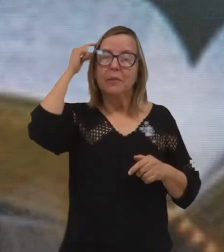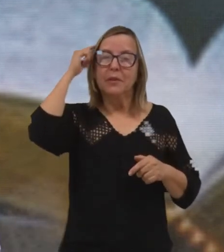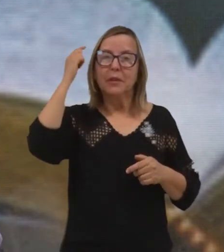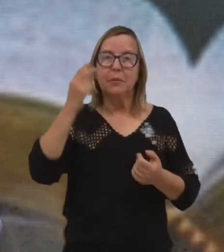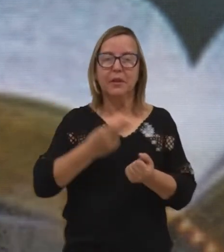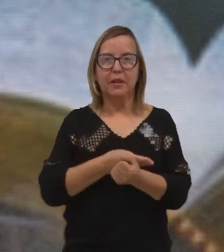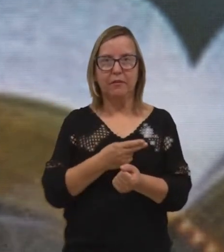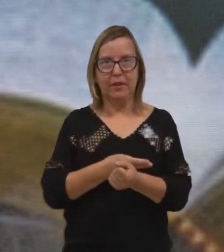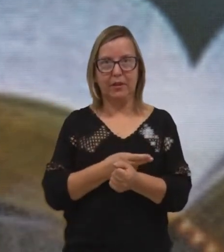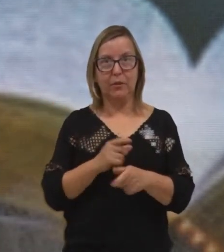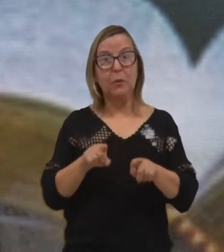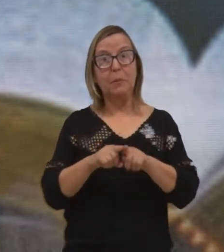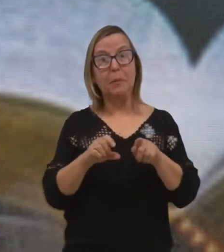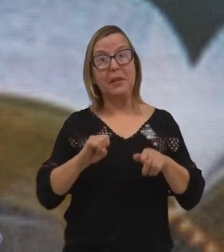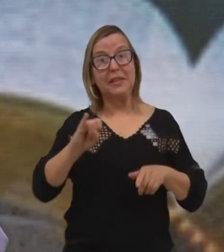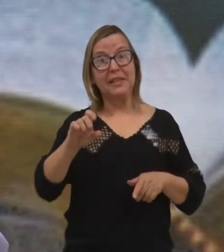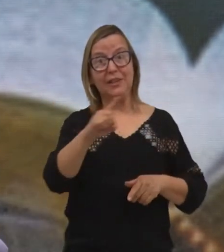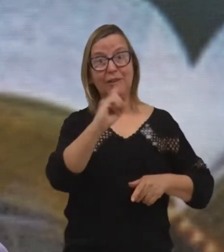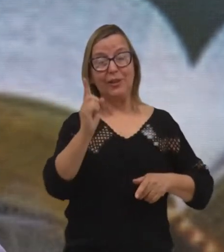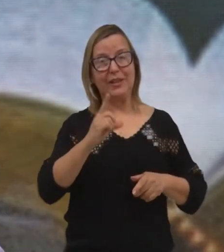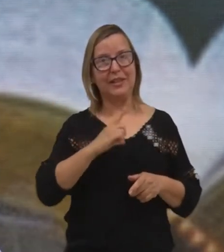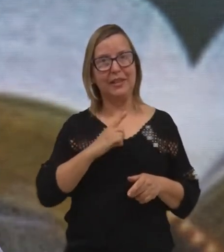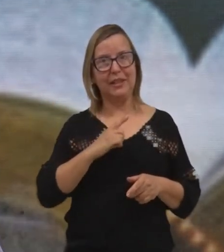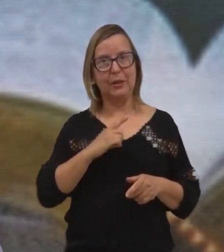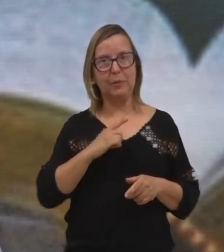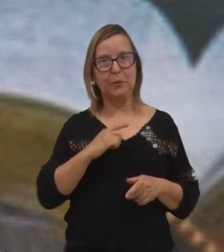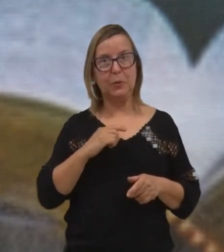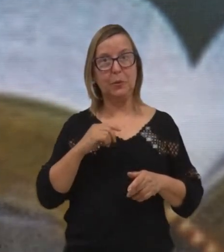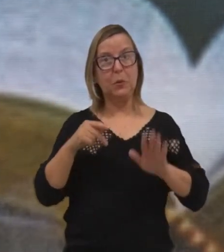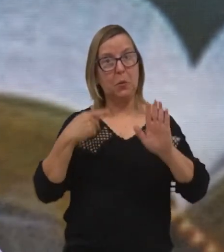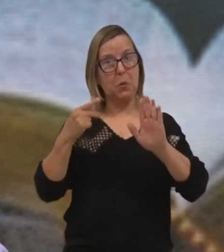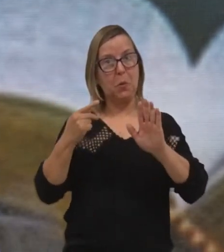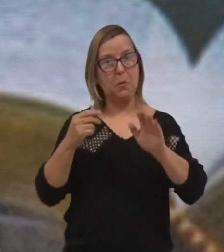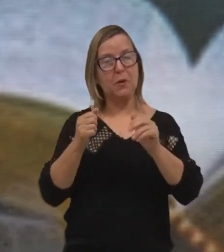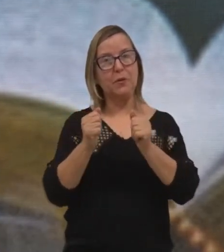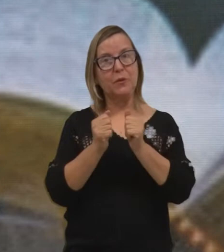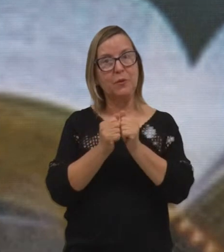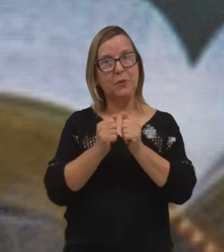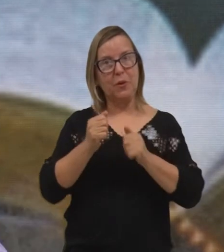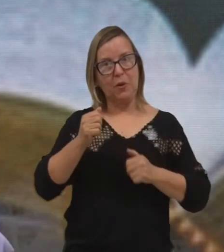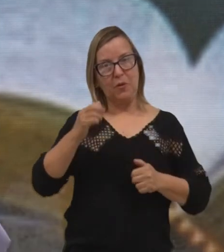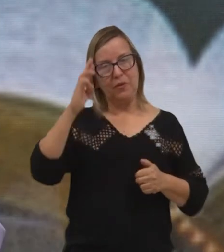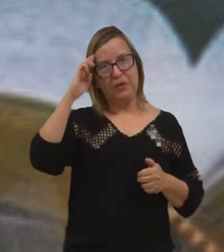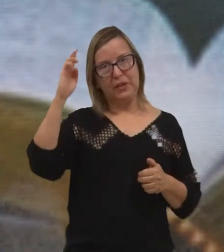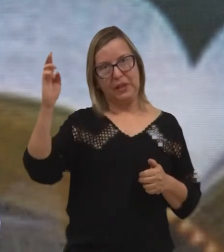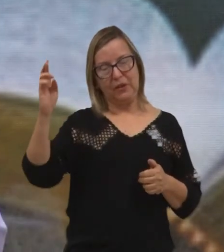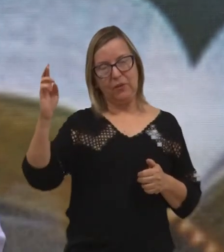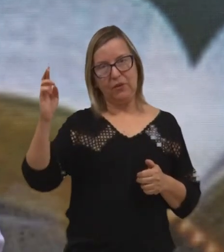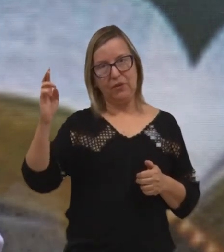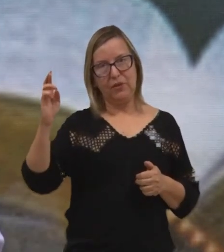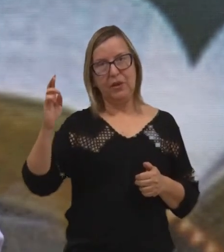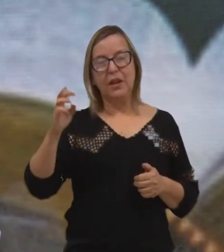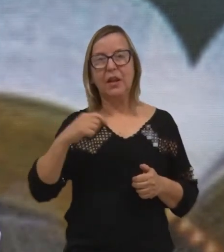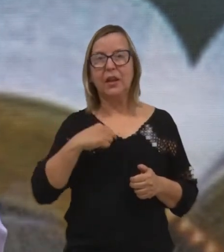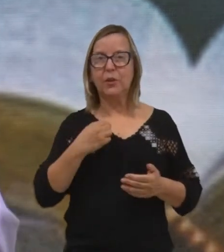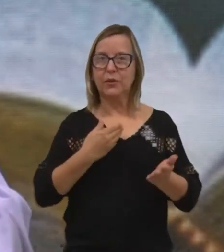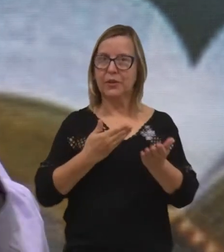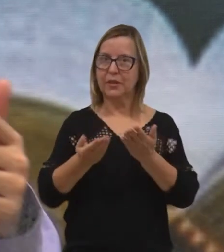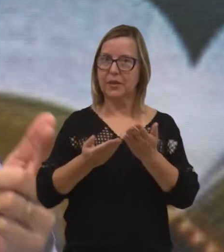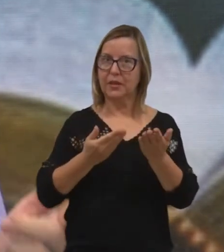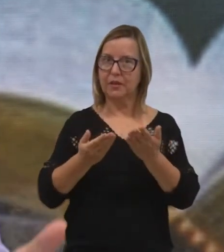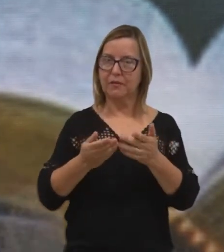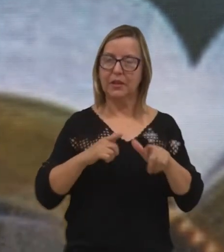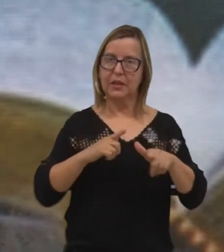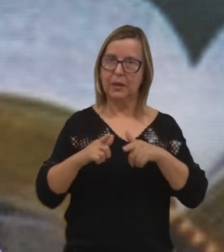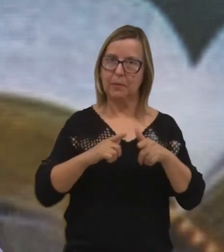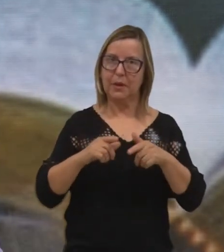nosso compromisso com o Senhor, eu vou dispor os meus recursos da minha despensa ao Senhor. É verdade que